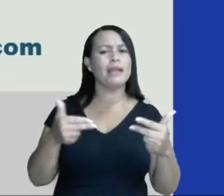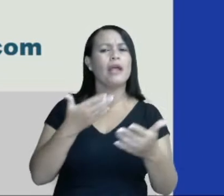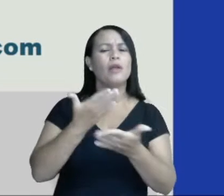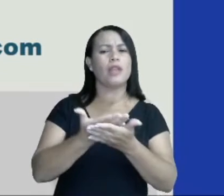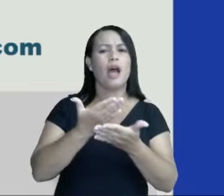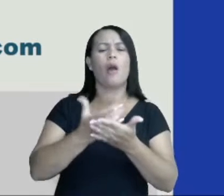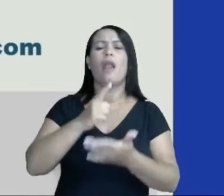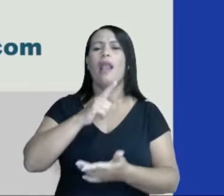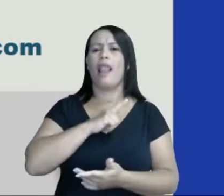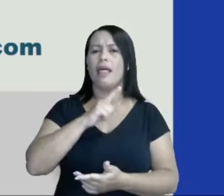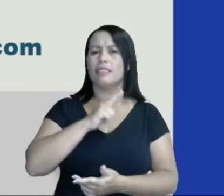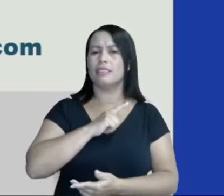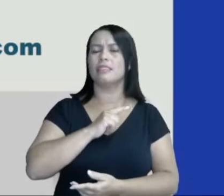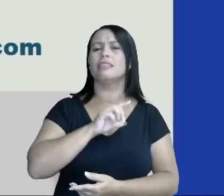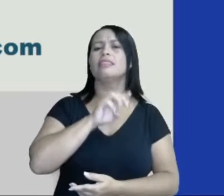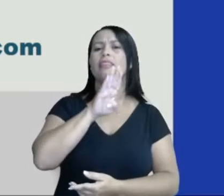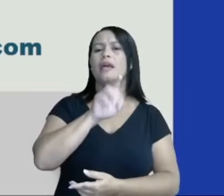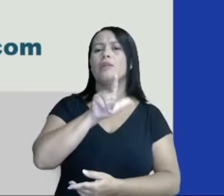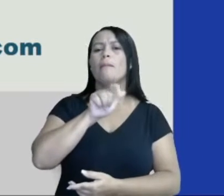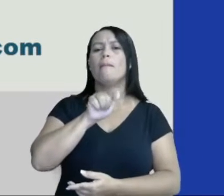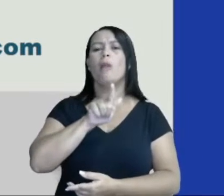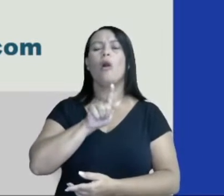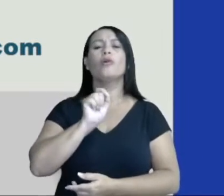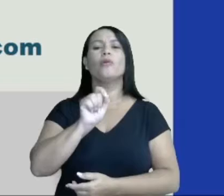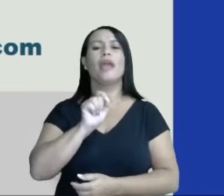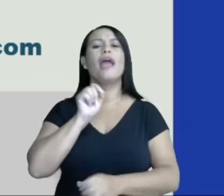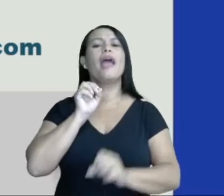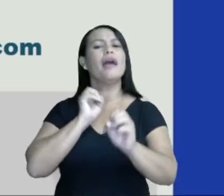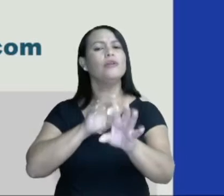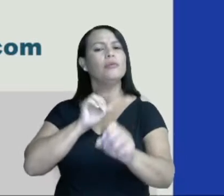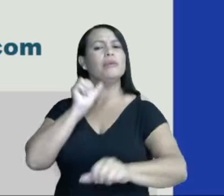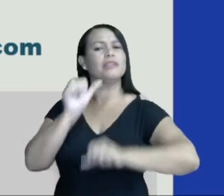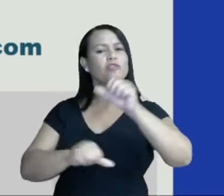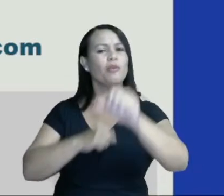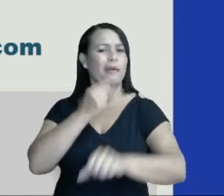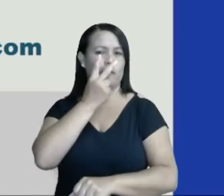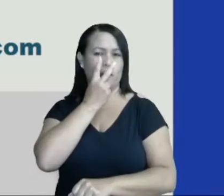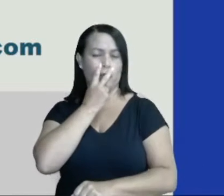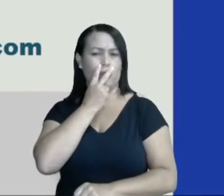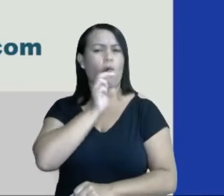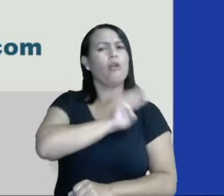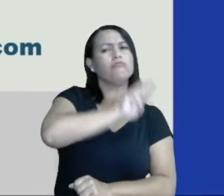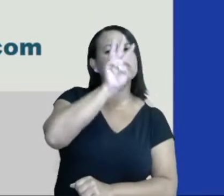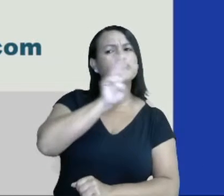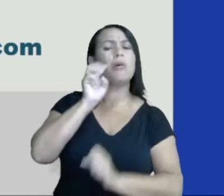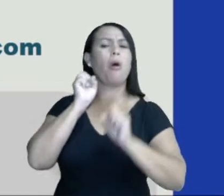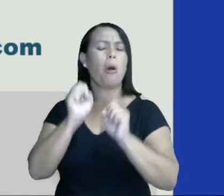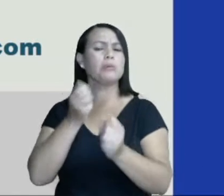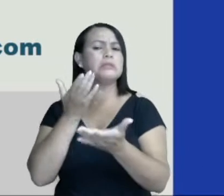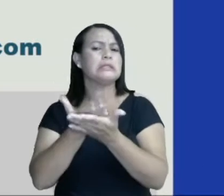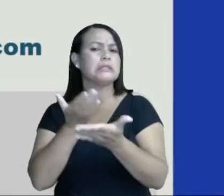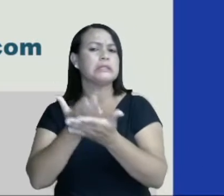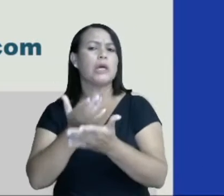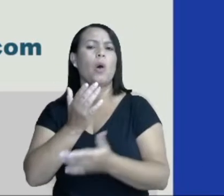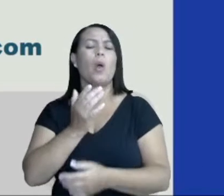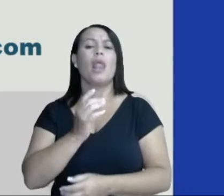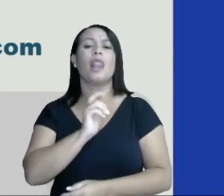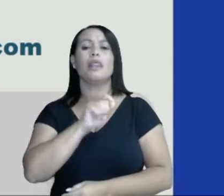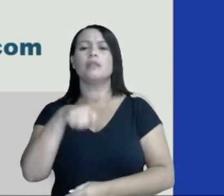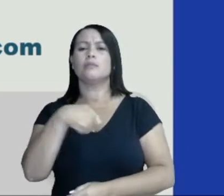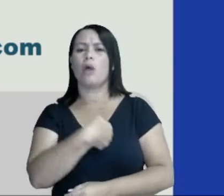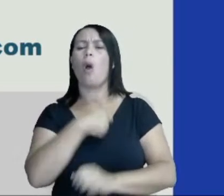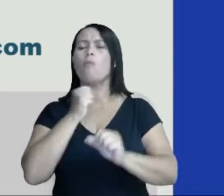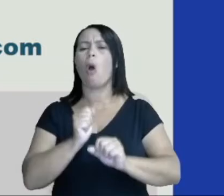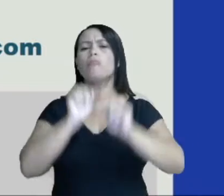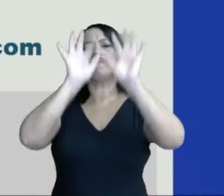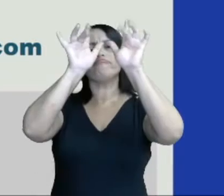está lá no blog Educar para Transformar Vitória. Então é só você ir lá nas aulas de espanhol, né, que você consegue